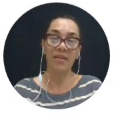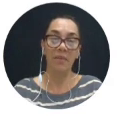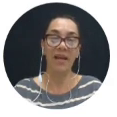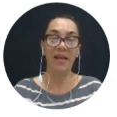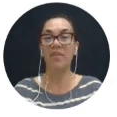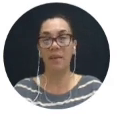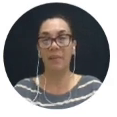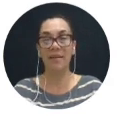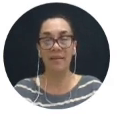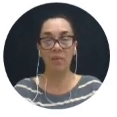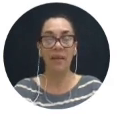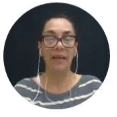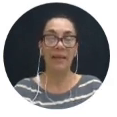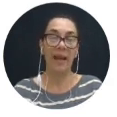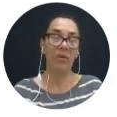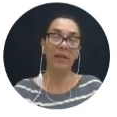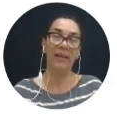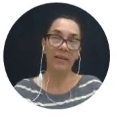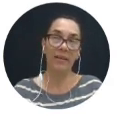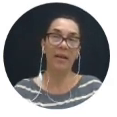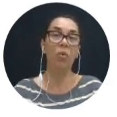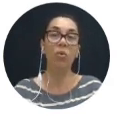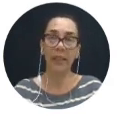Então nós temos a hipossegmentação, que é